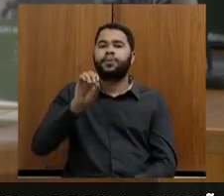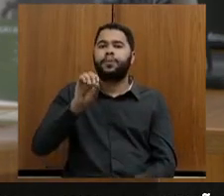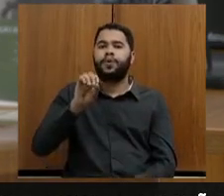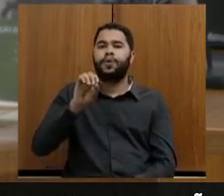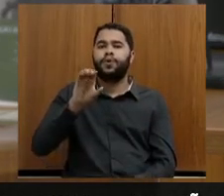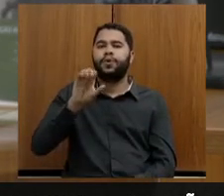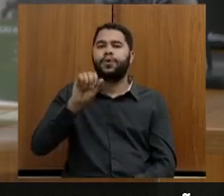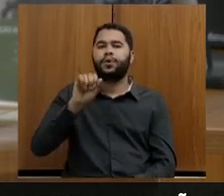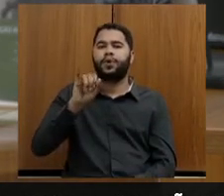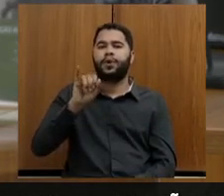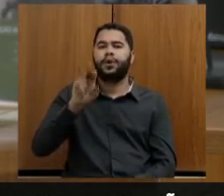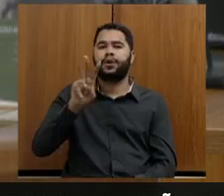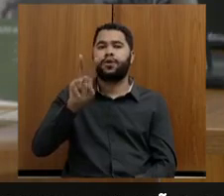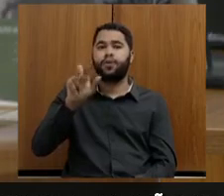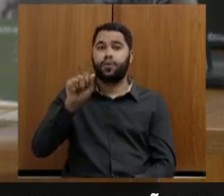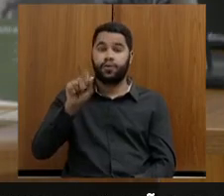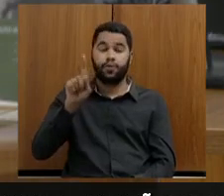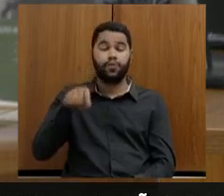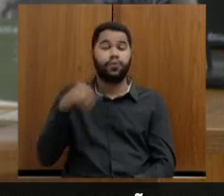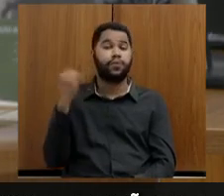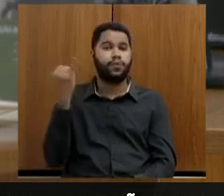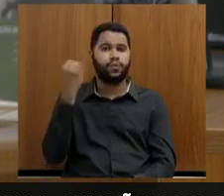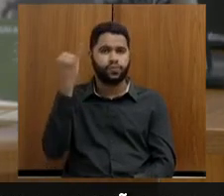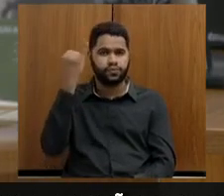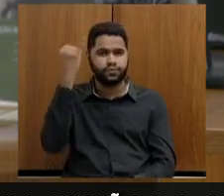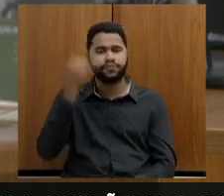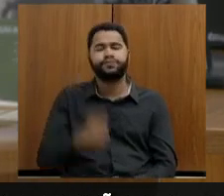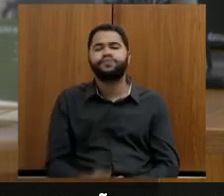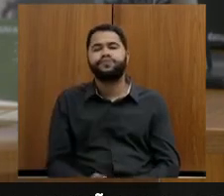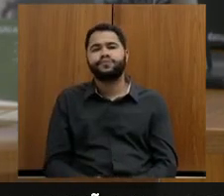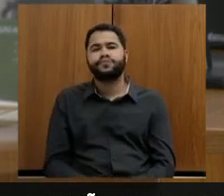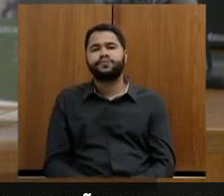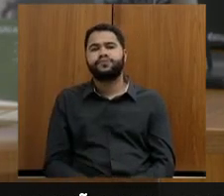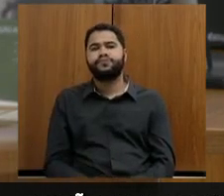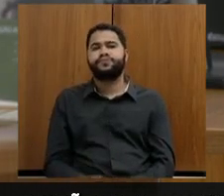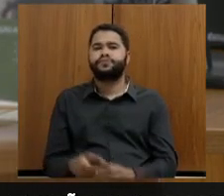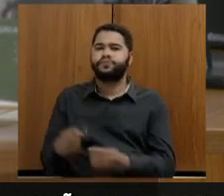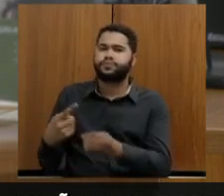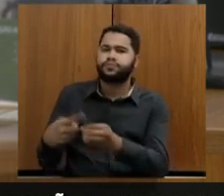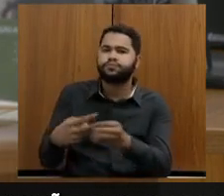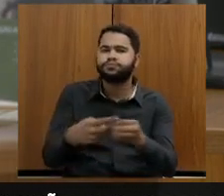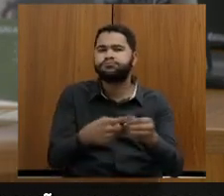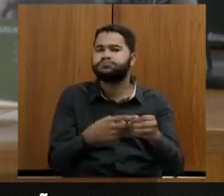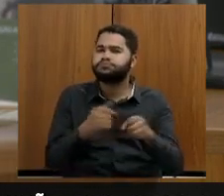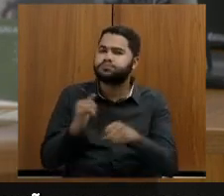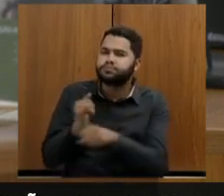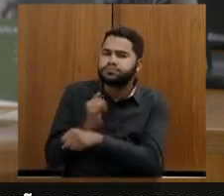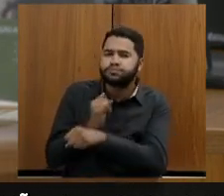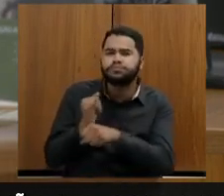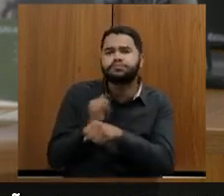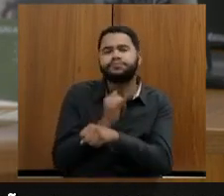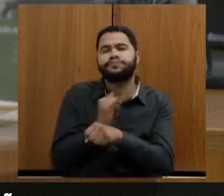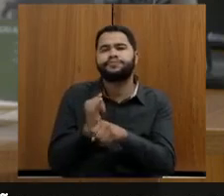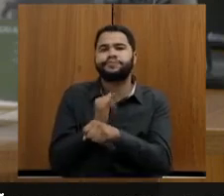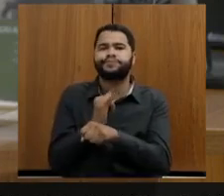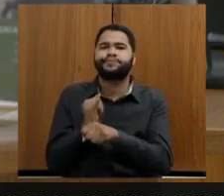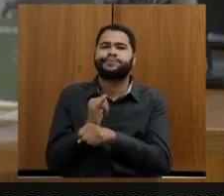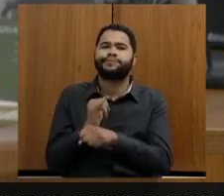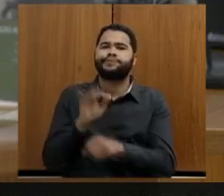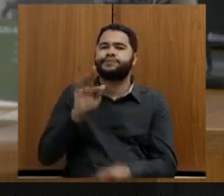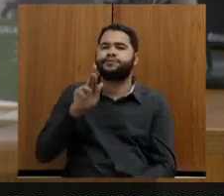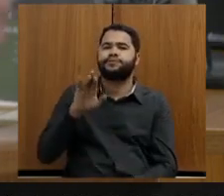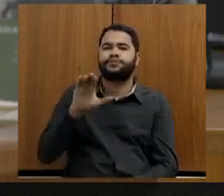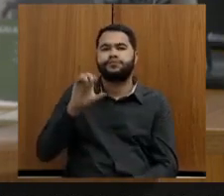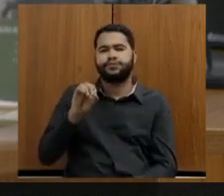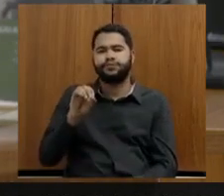muito importante são cidades estratégicas né a Francis